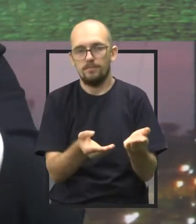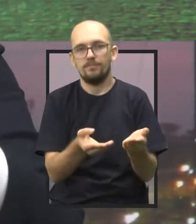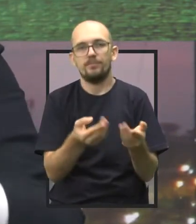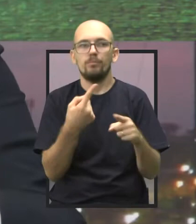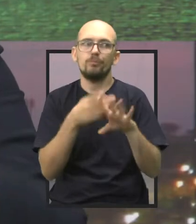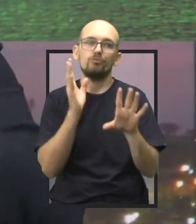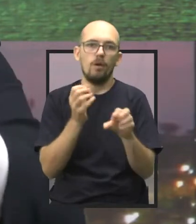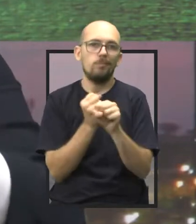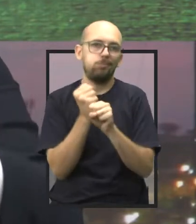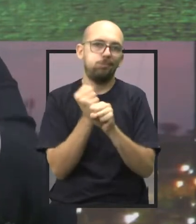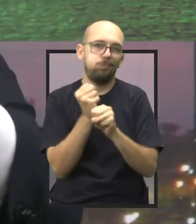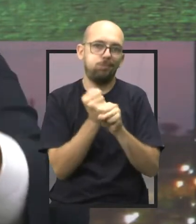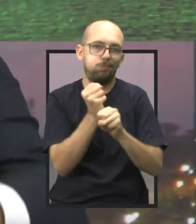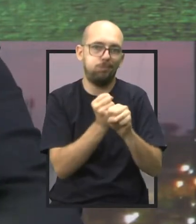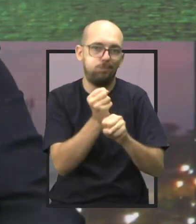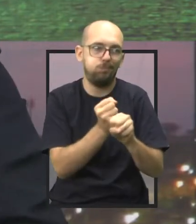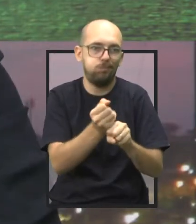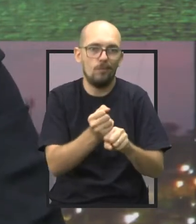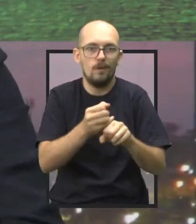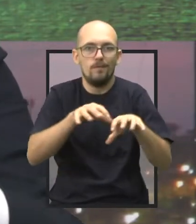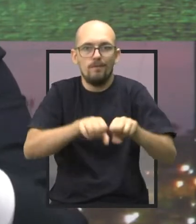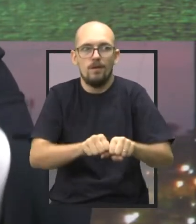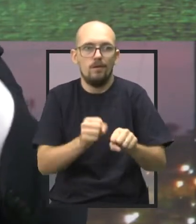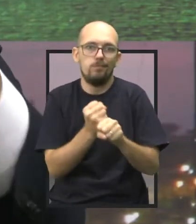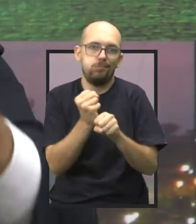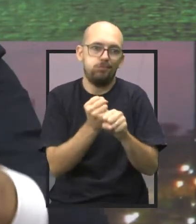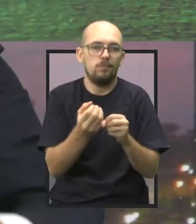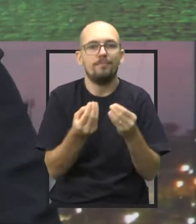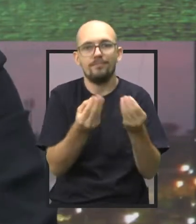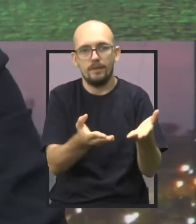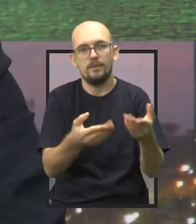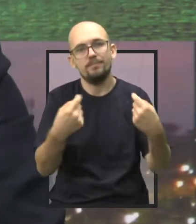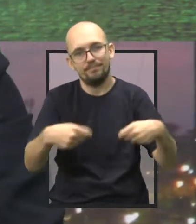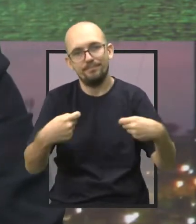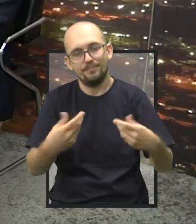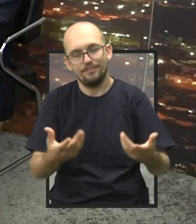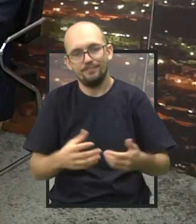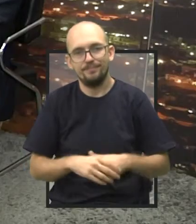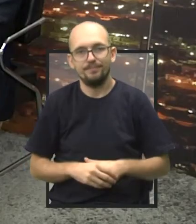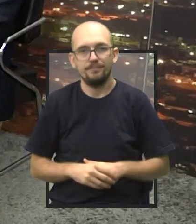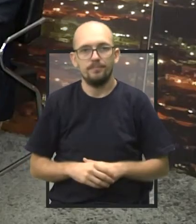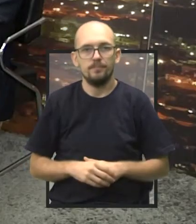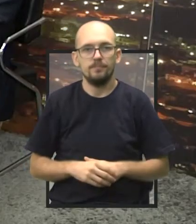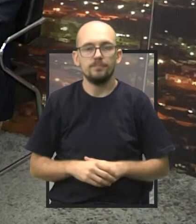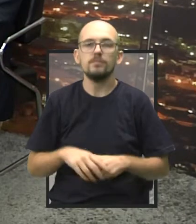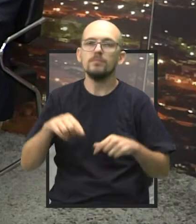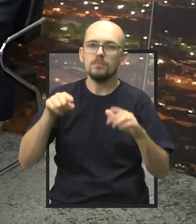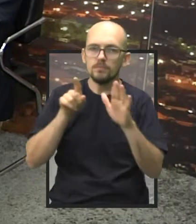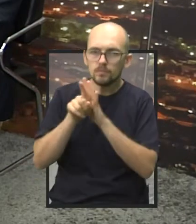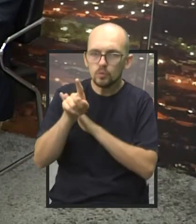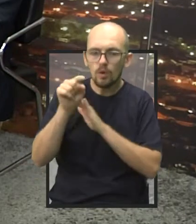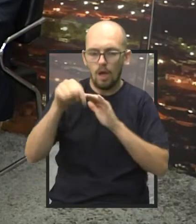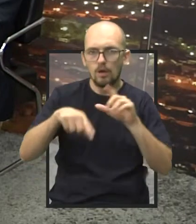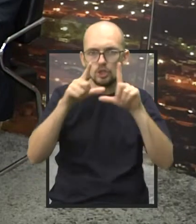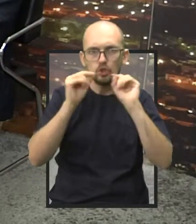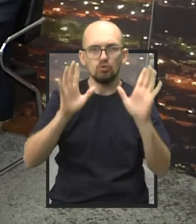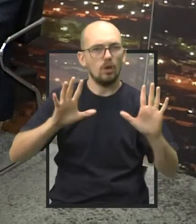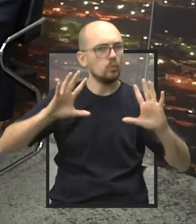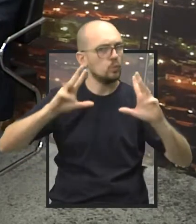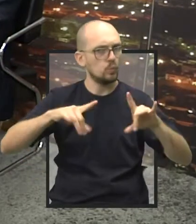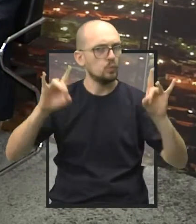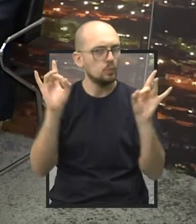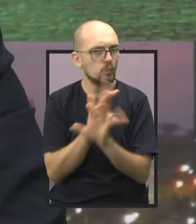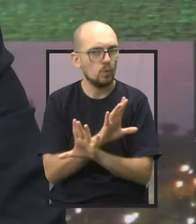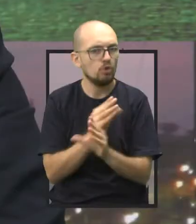daí 5 anos que eles ficarem na área, título de posse e propriedade da área. Em Jaú, todas as questões elas já estão